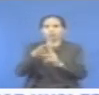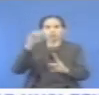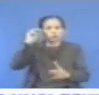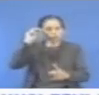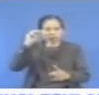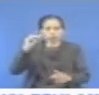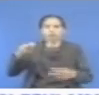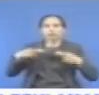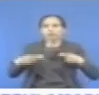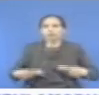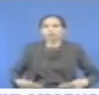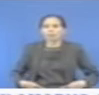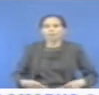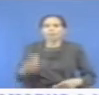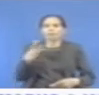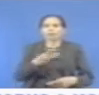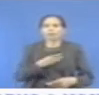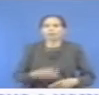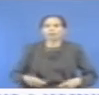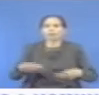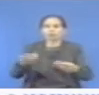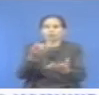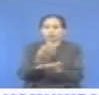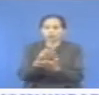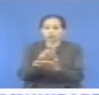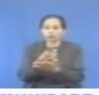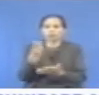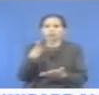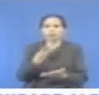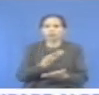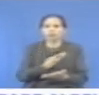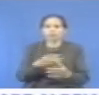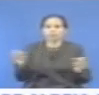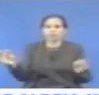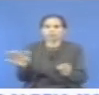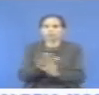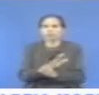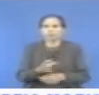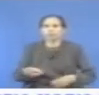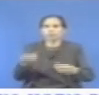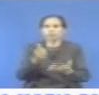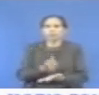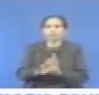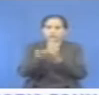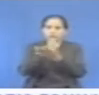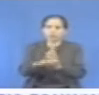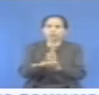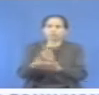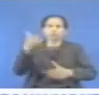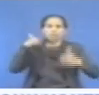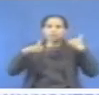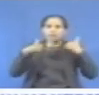husi gabinete primeiro-ministro, o financeiro e tomba clínica, mas que ela é suficiente, mas ele facilita na clínica na atividade,